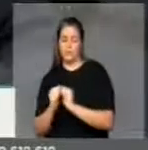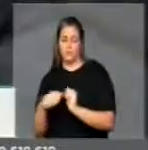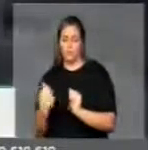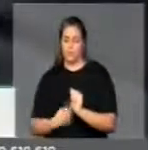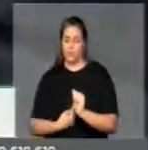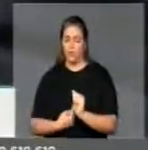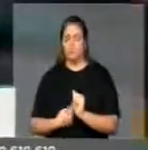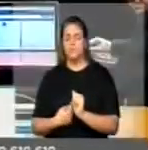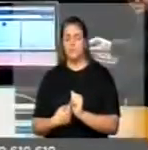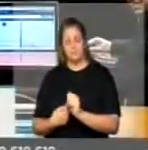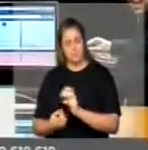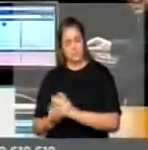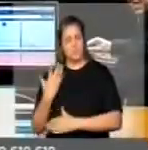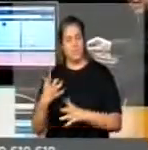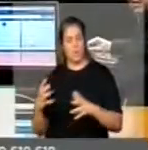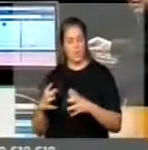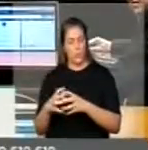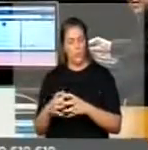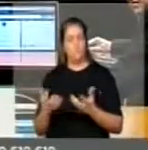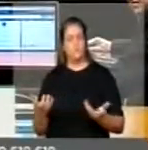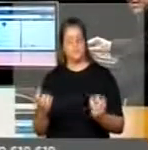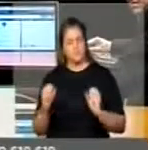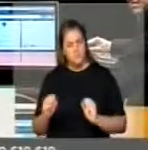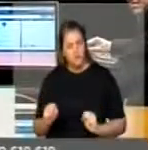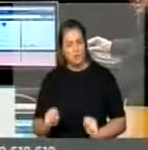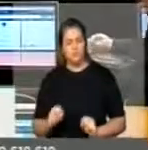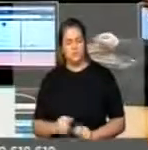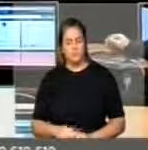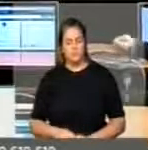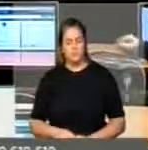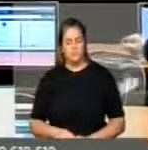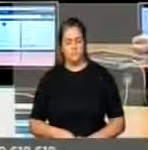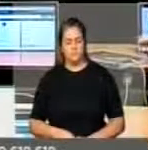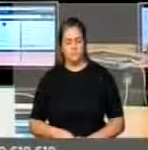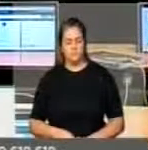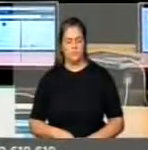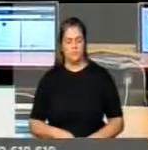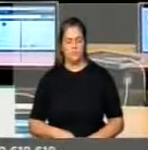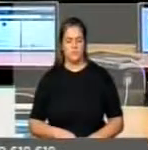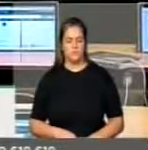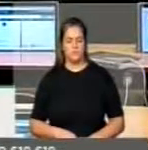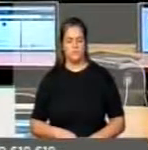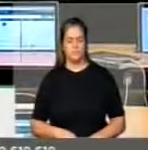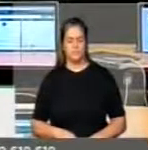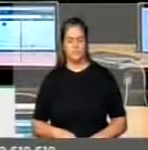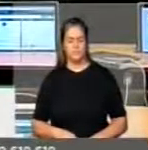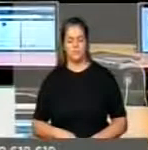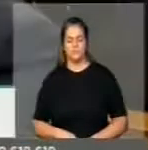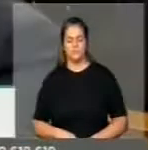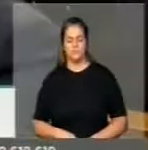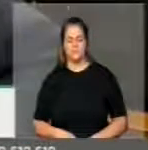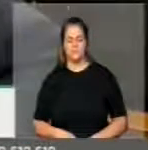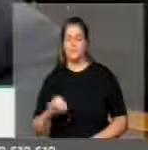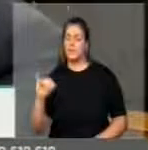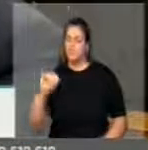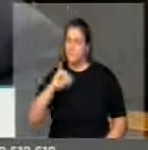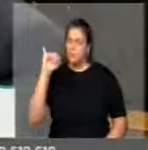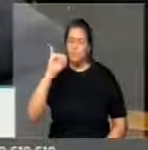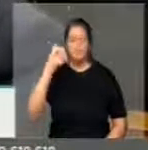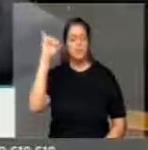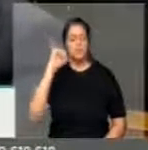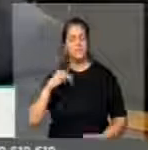então essa comissão, ou podendo trazer a Vossa Excelência nessa comissão, colocarmos em debate, e acredito que também será importante